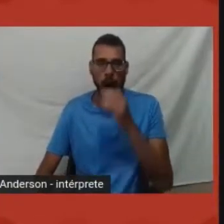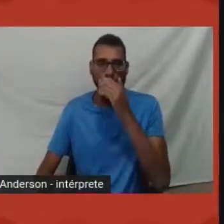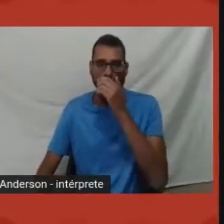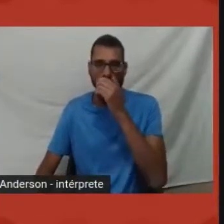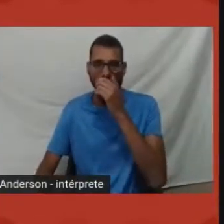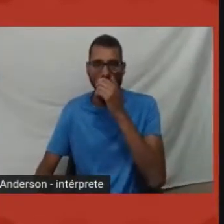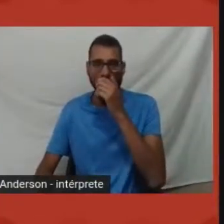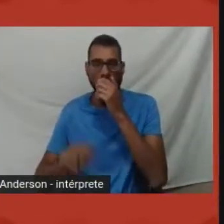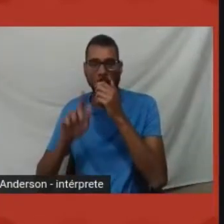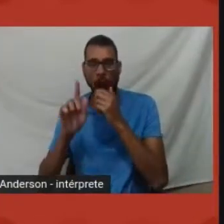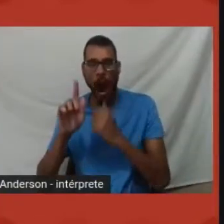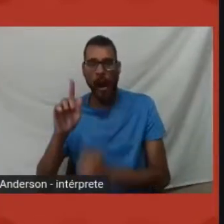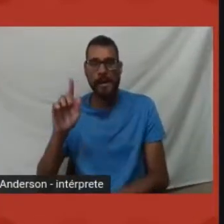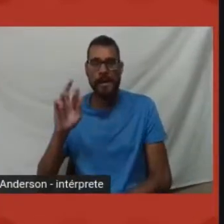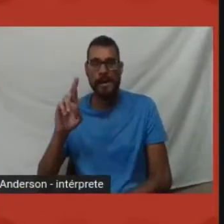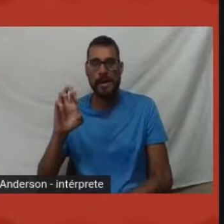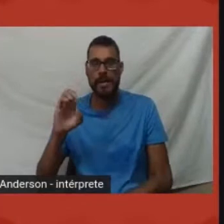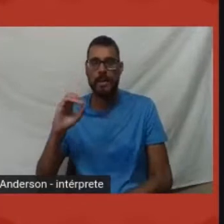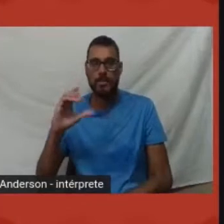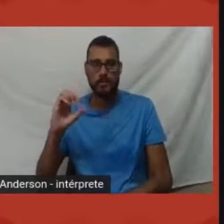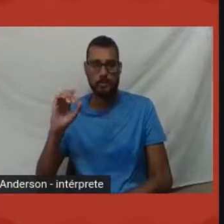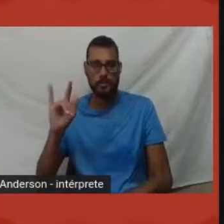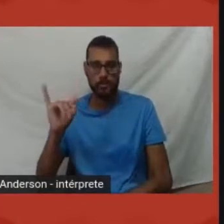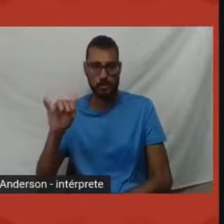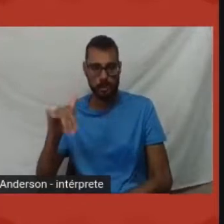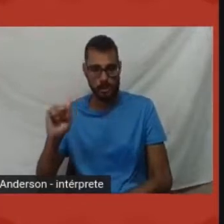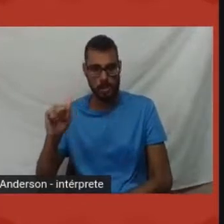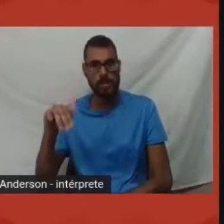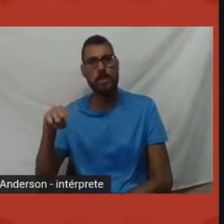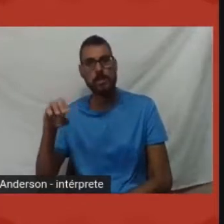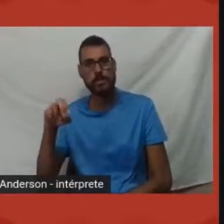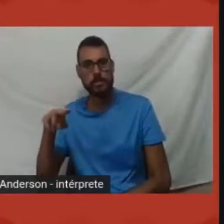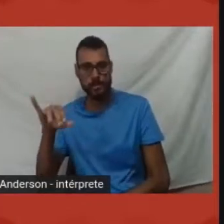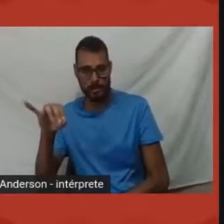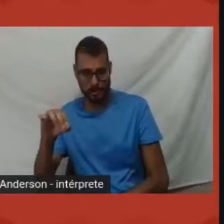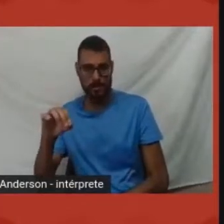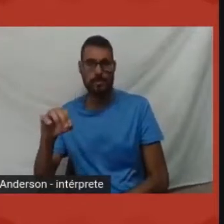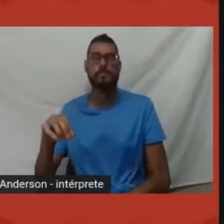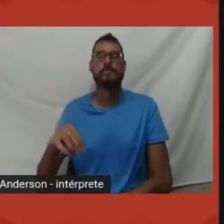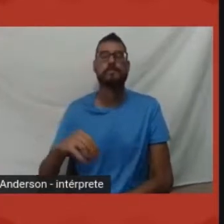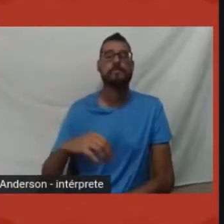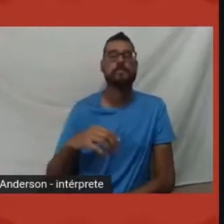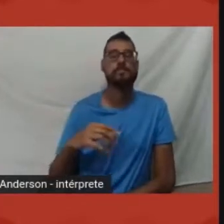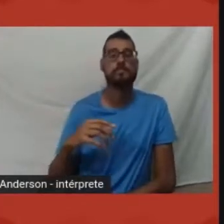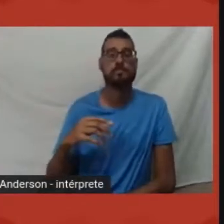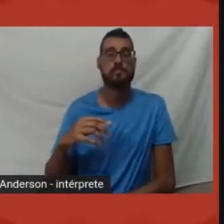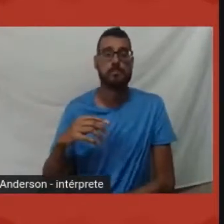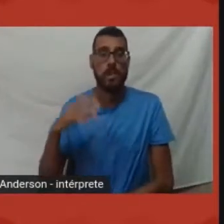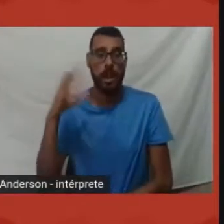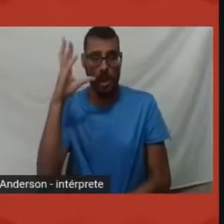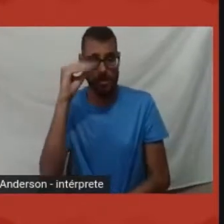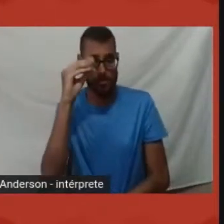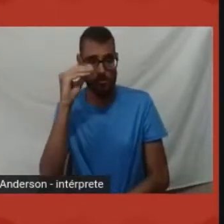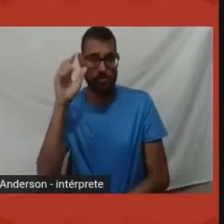Reologia, menino. Cai à noite na casa da família Rocha. Jorginho está ansioso em razão da maratona de vestibulares. Bárbara, sua irmã